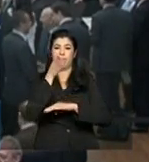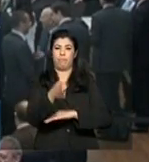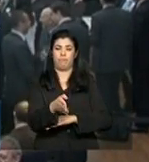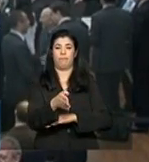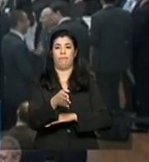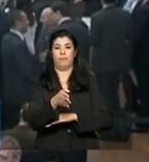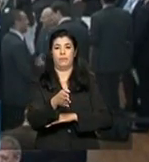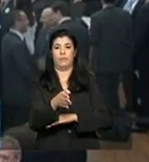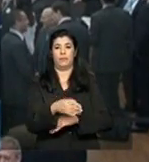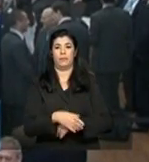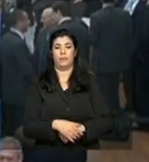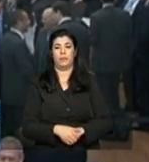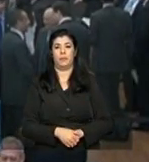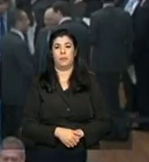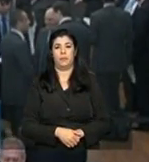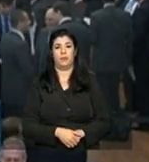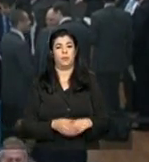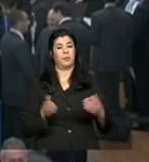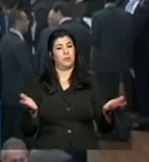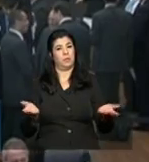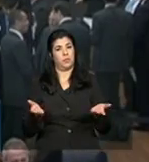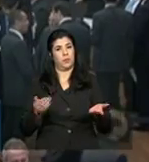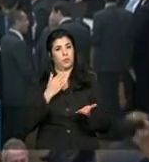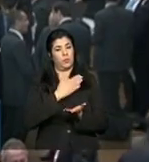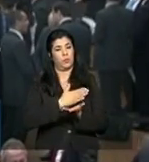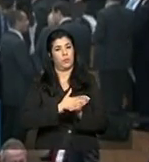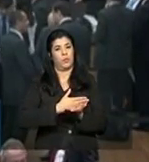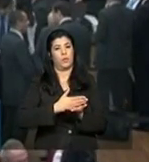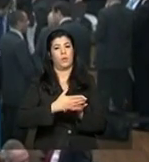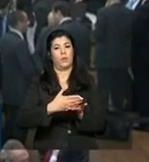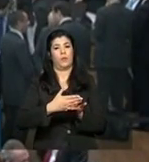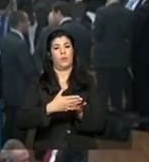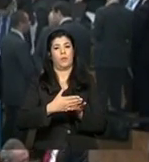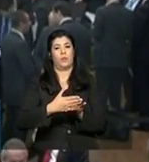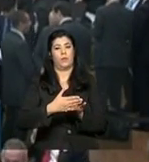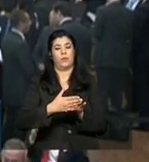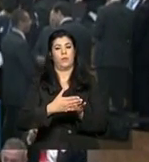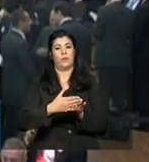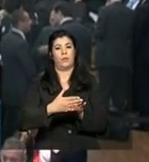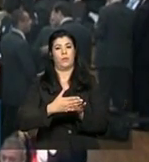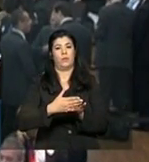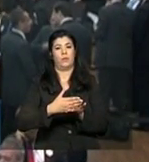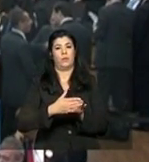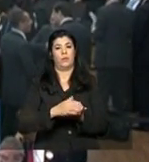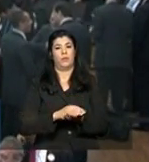diretos. E, neste momento, então, começa